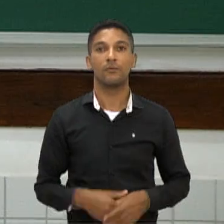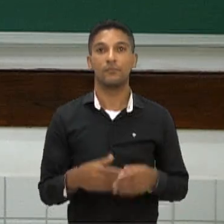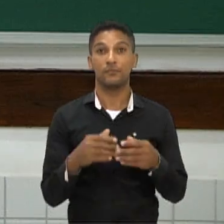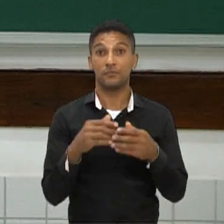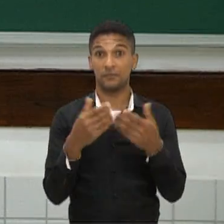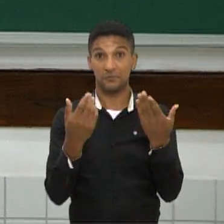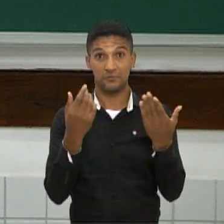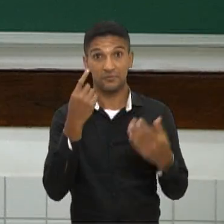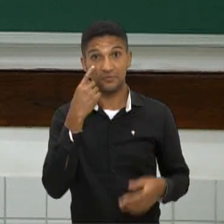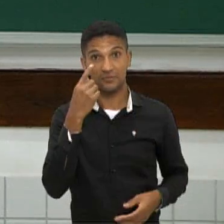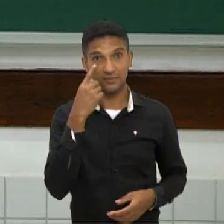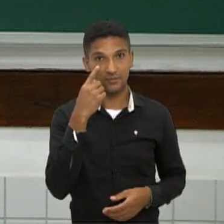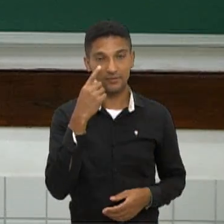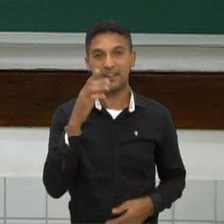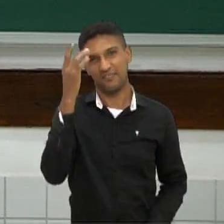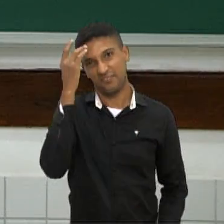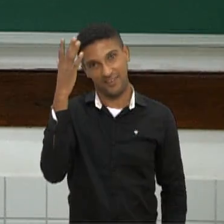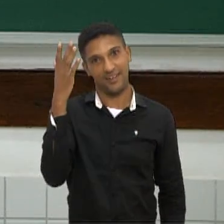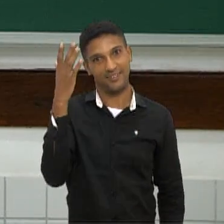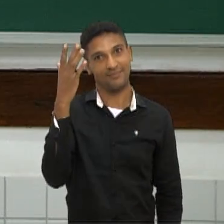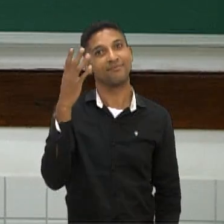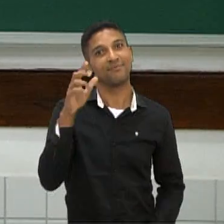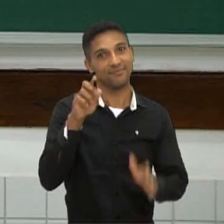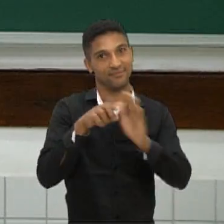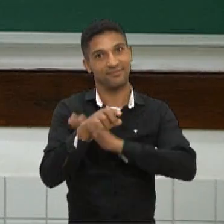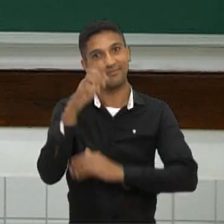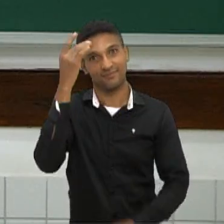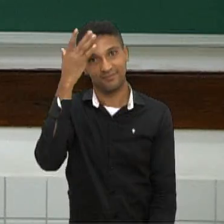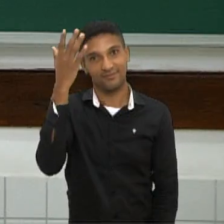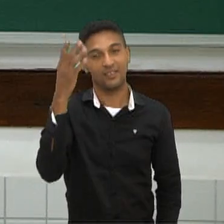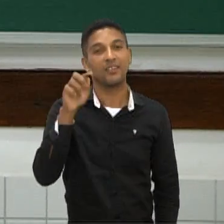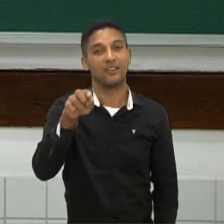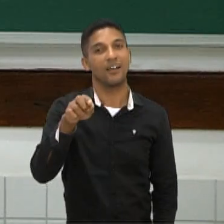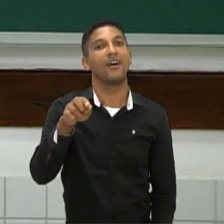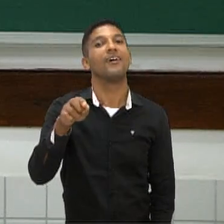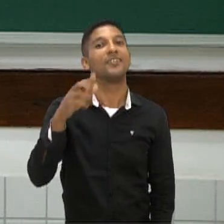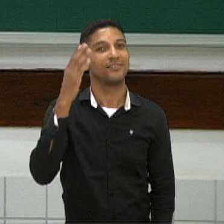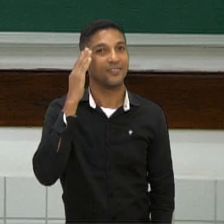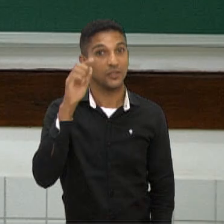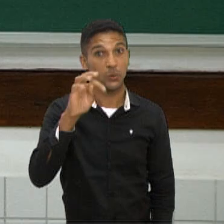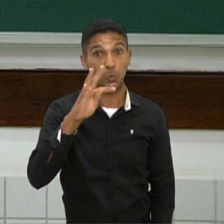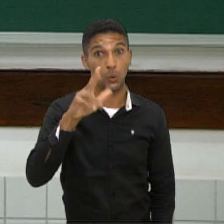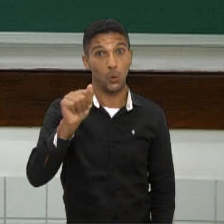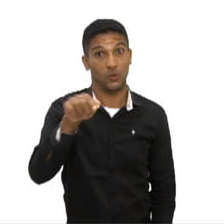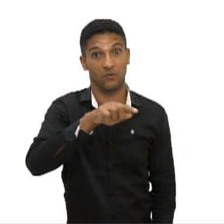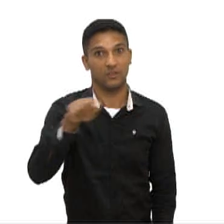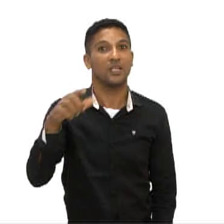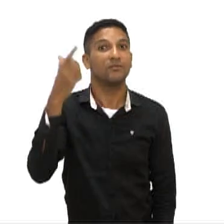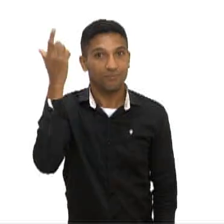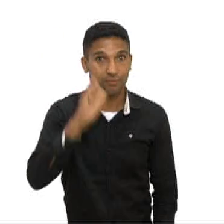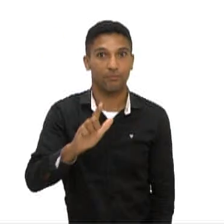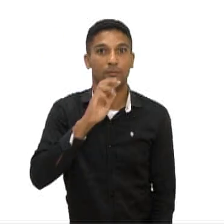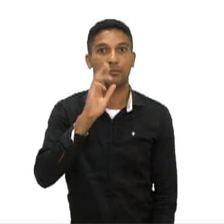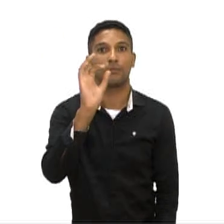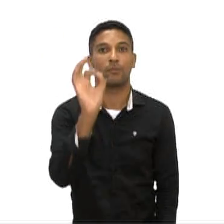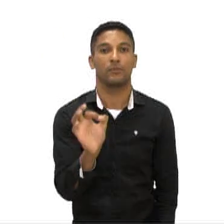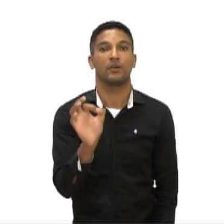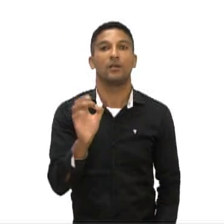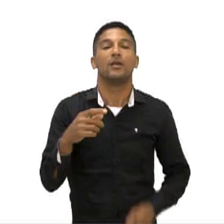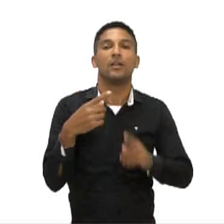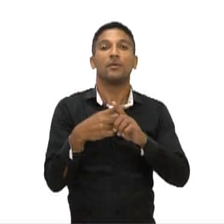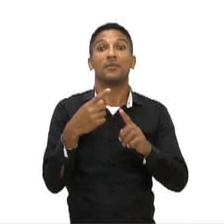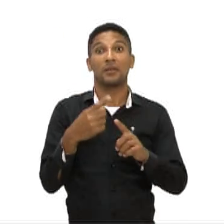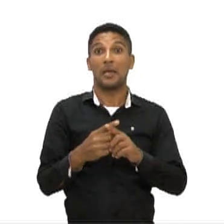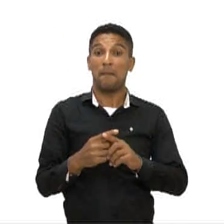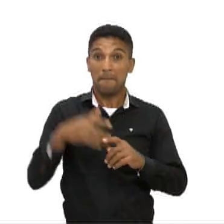Então, pessoal, fácil essa questão. Aposto que todos vocês acertaram. A vegetação predominante no